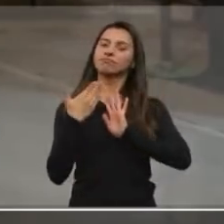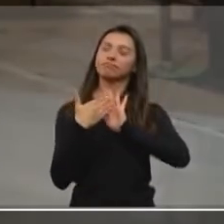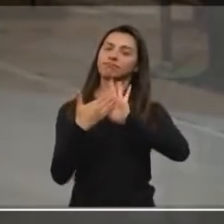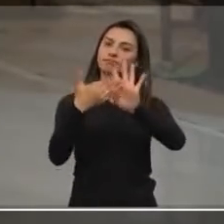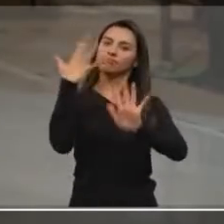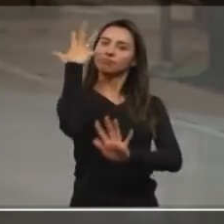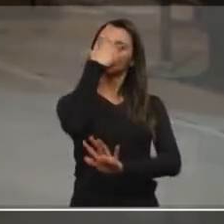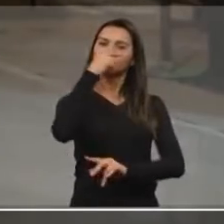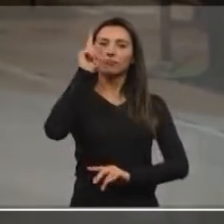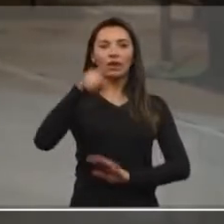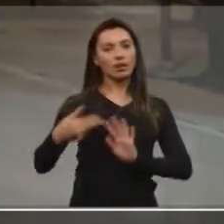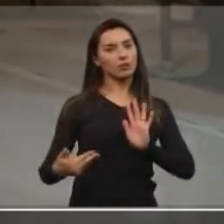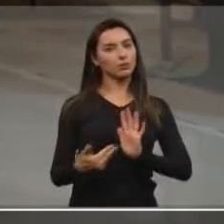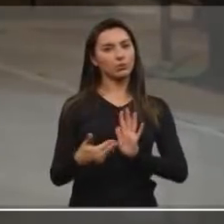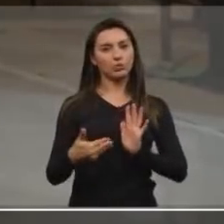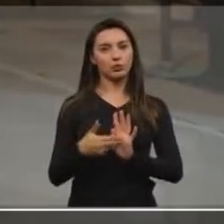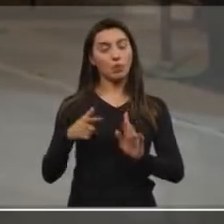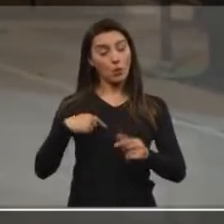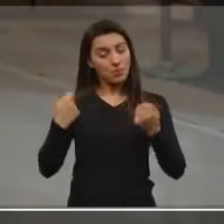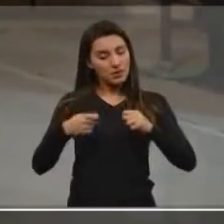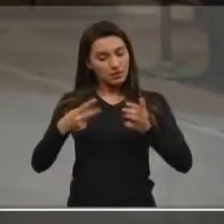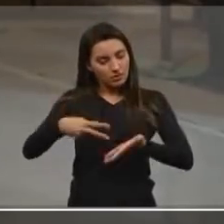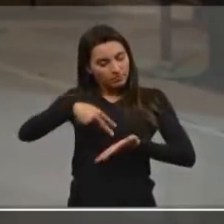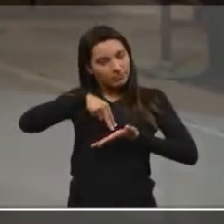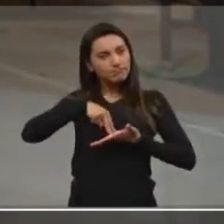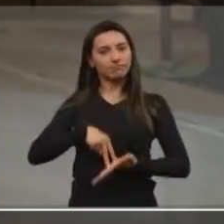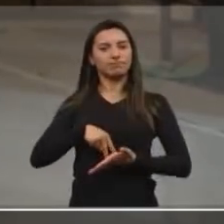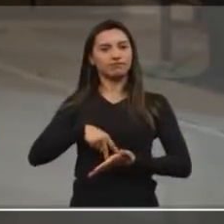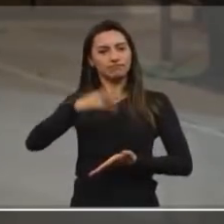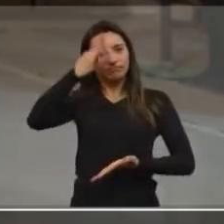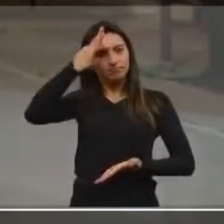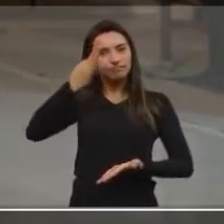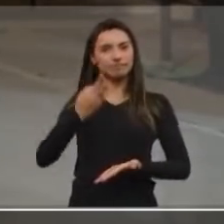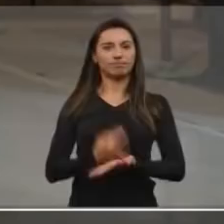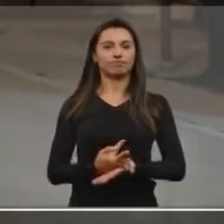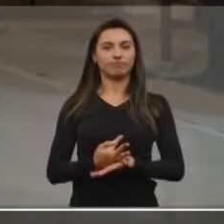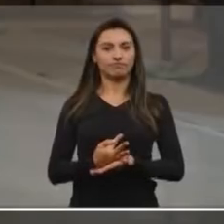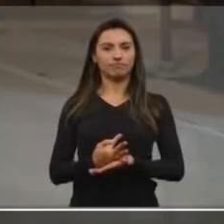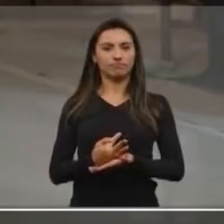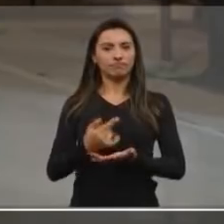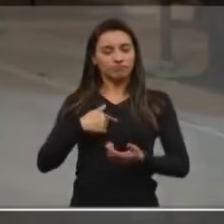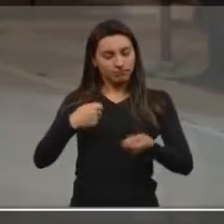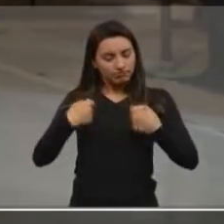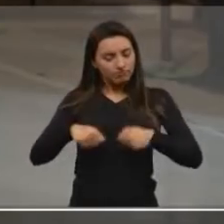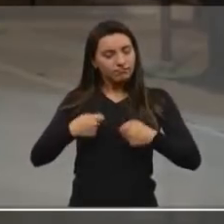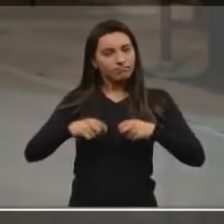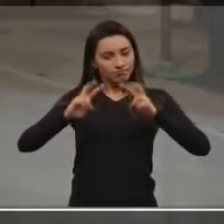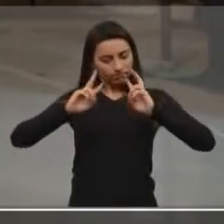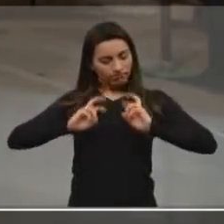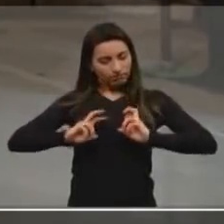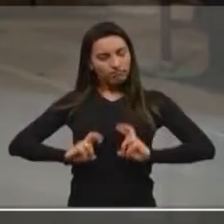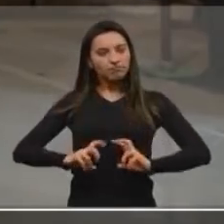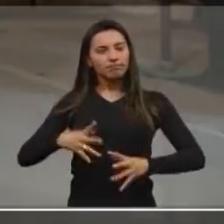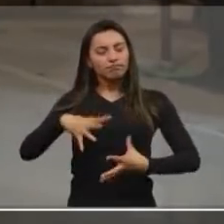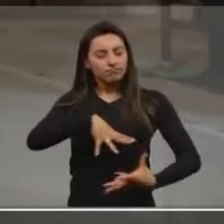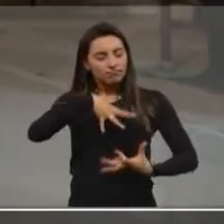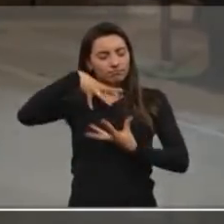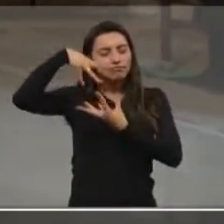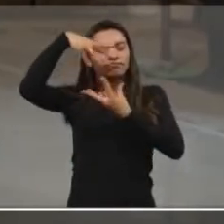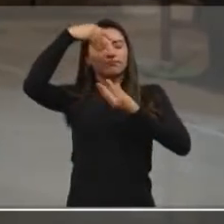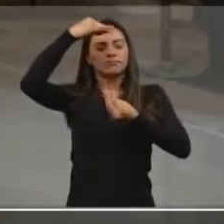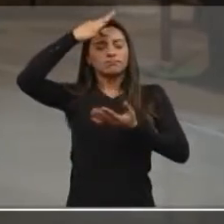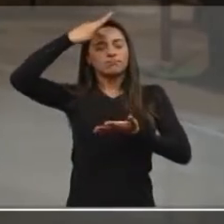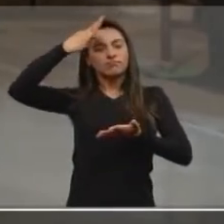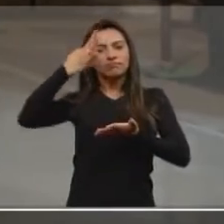primeiro firmar-se e se força ter raiz ter espiritualidade